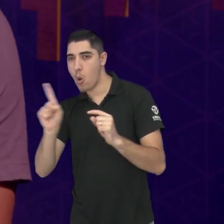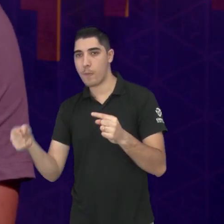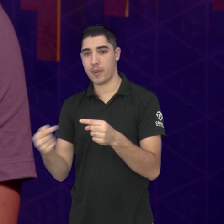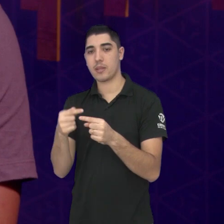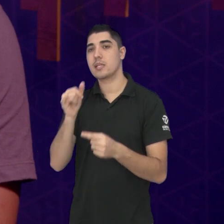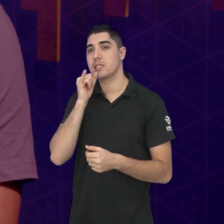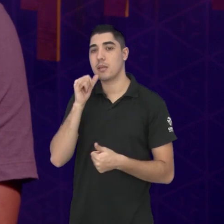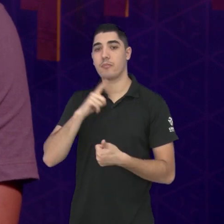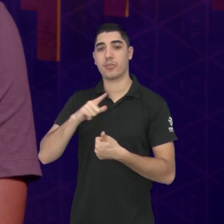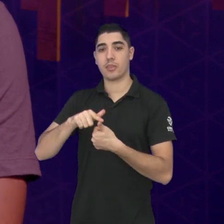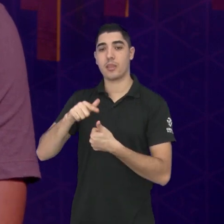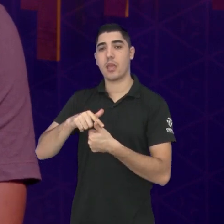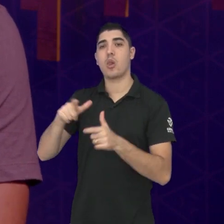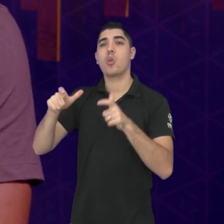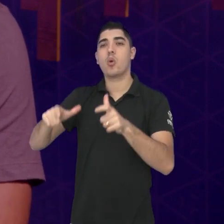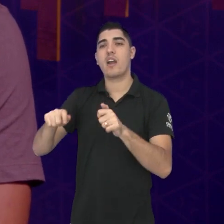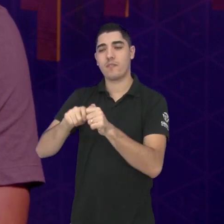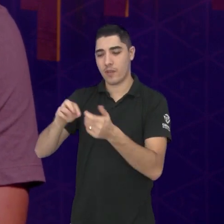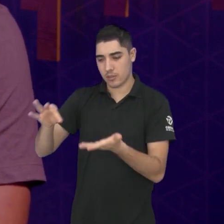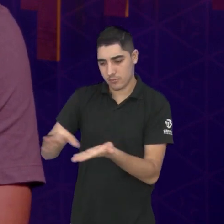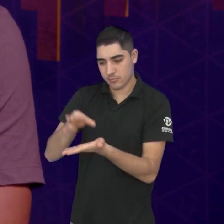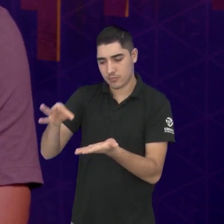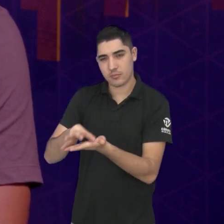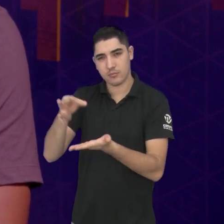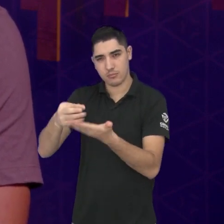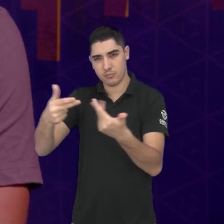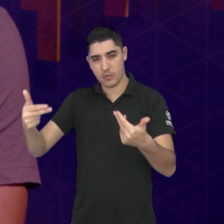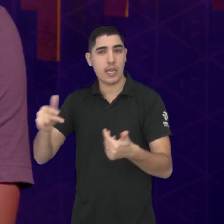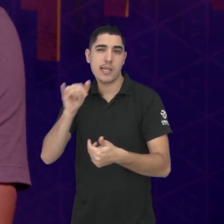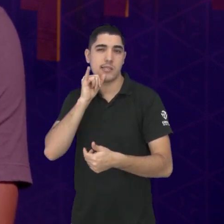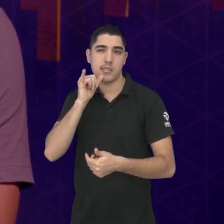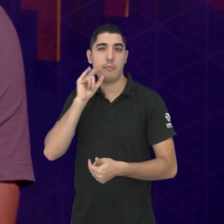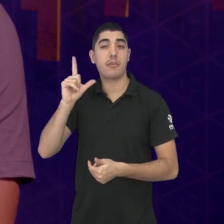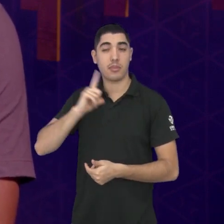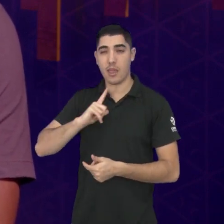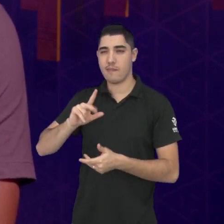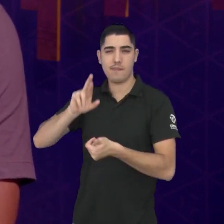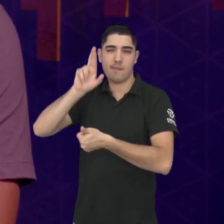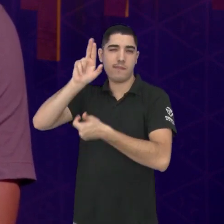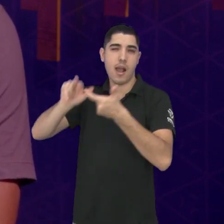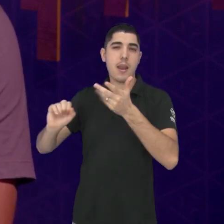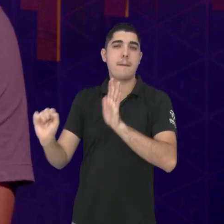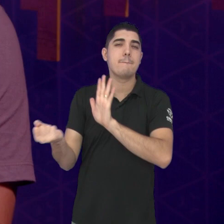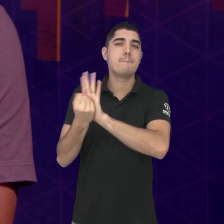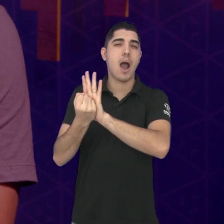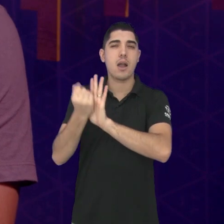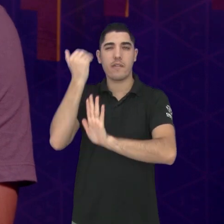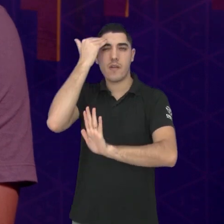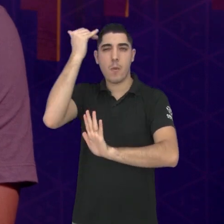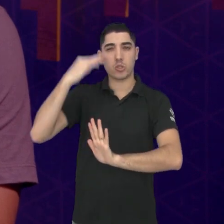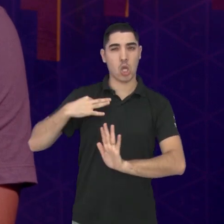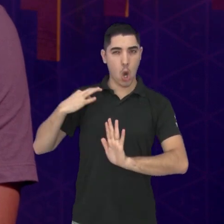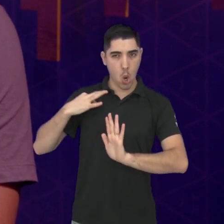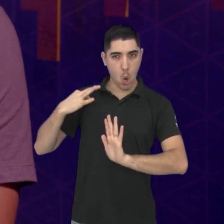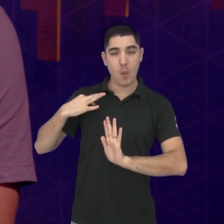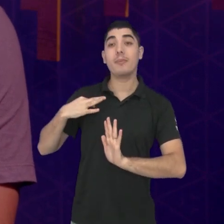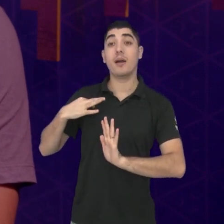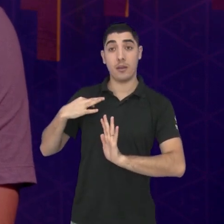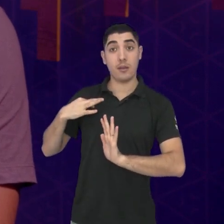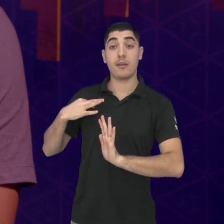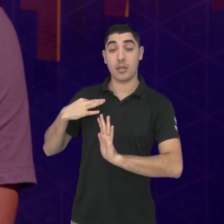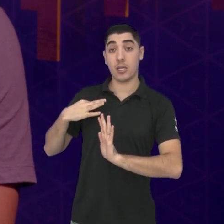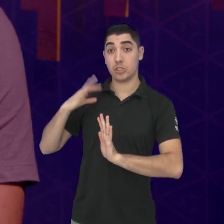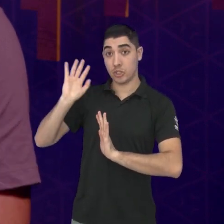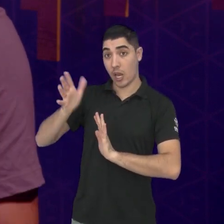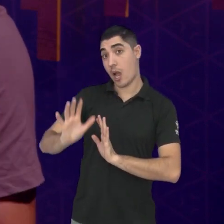tem o setor têxtil, então muitas marcas, inclusive, aí nos últimos anos,